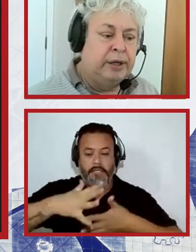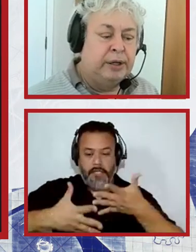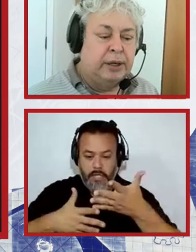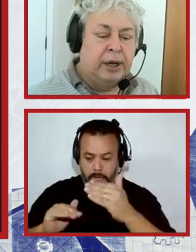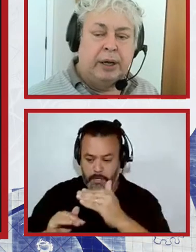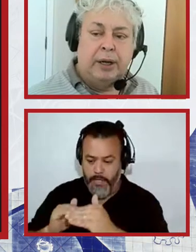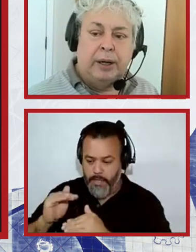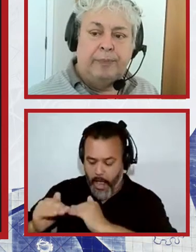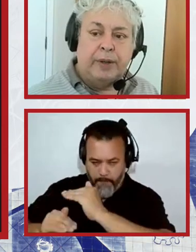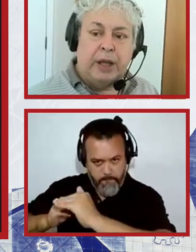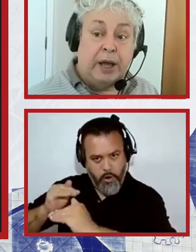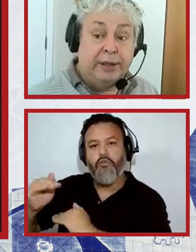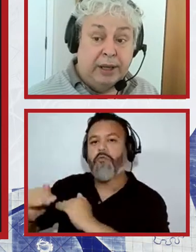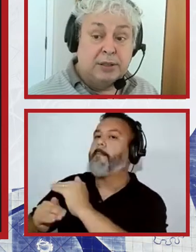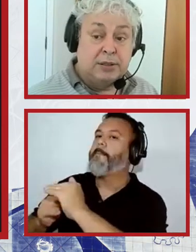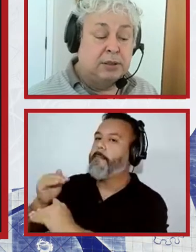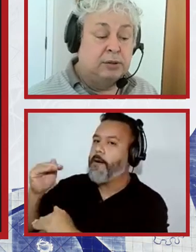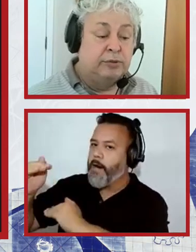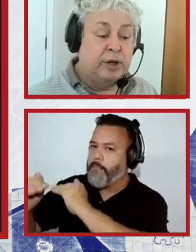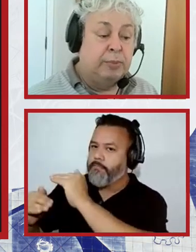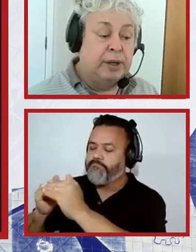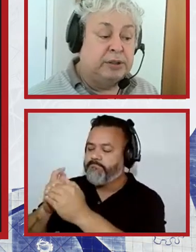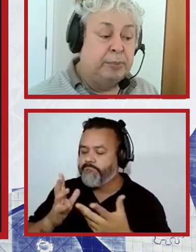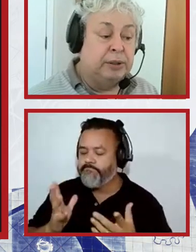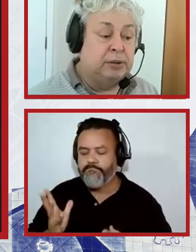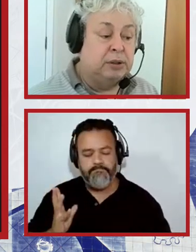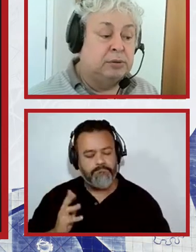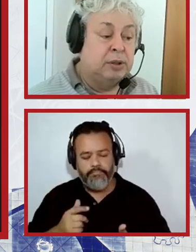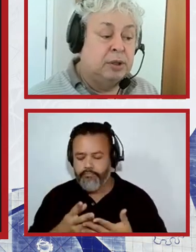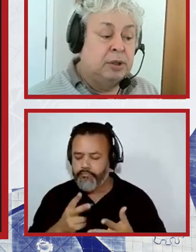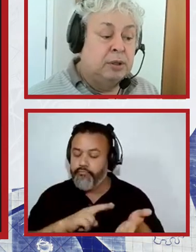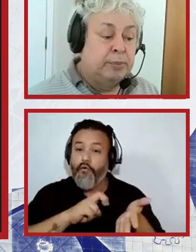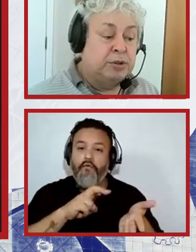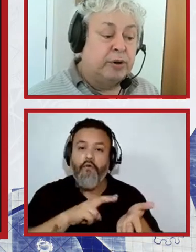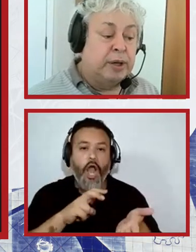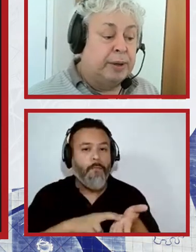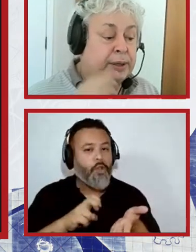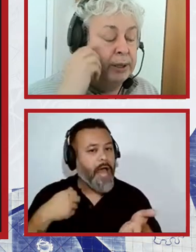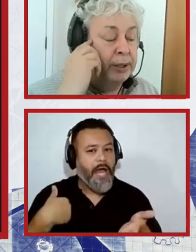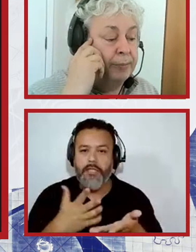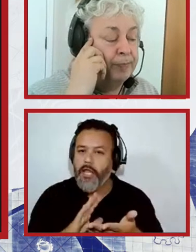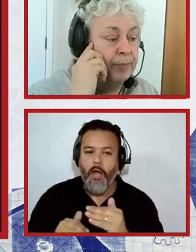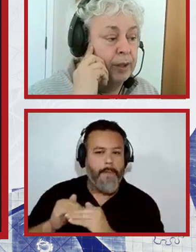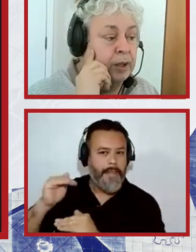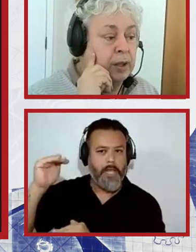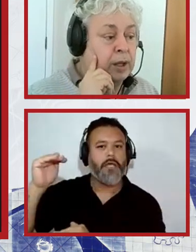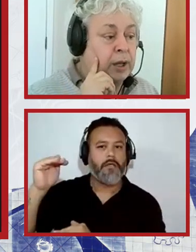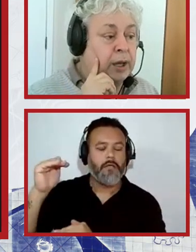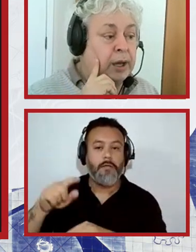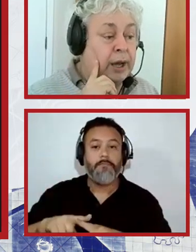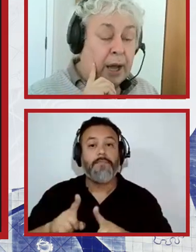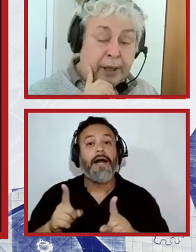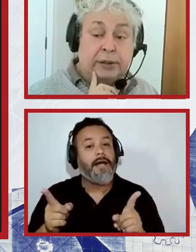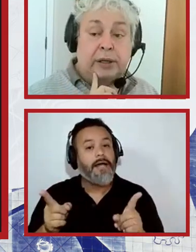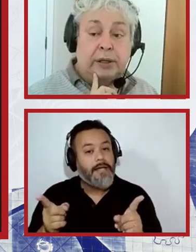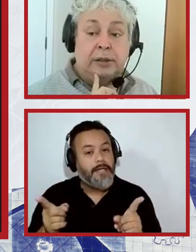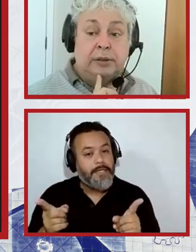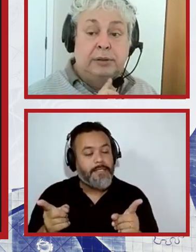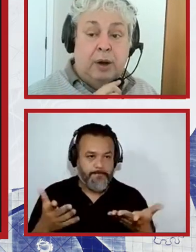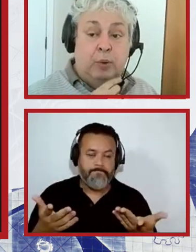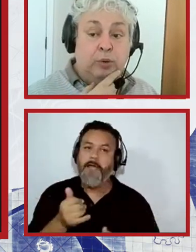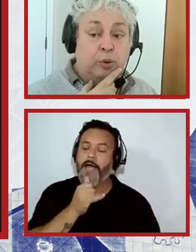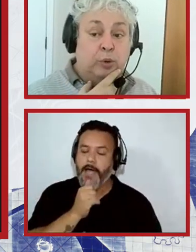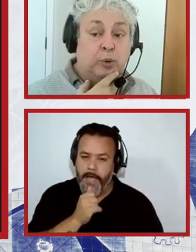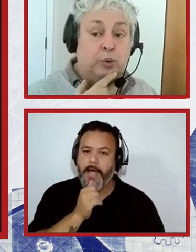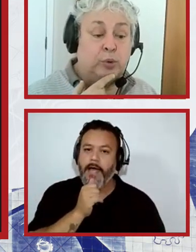língua em que a riqueza do vocabulário está aumentando. Mas, de qualquer maneira, ainda